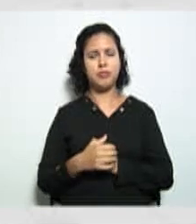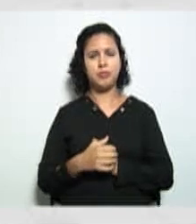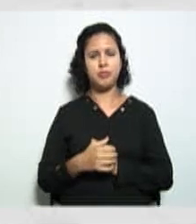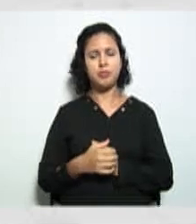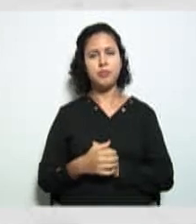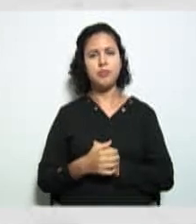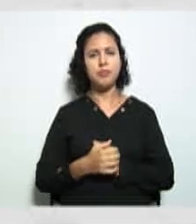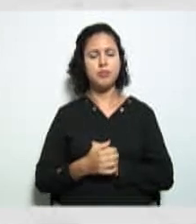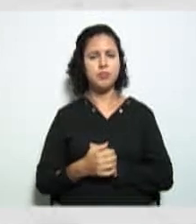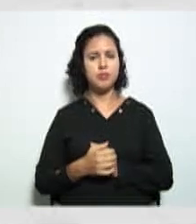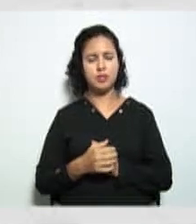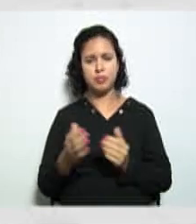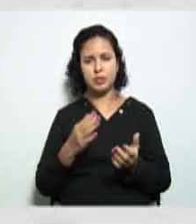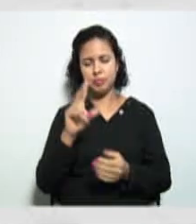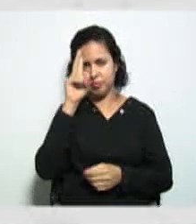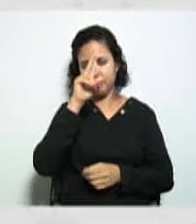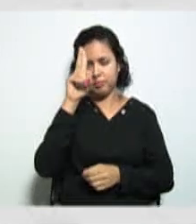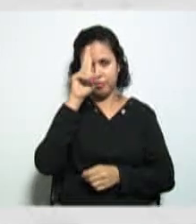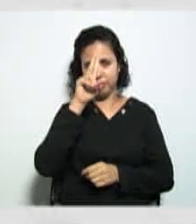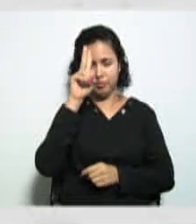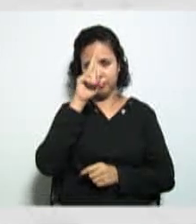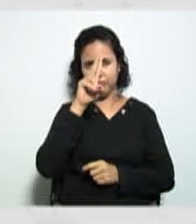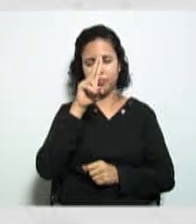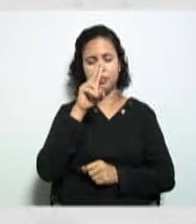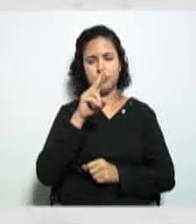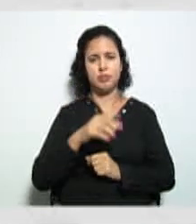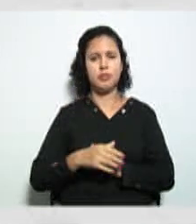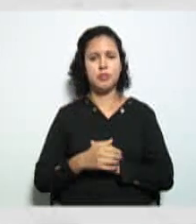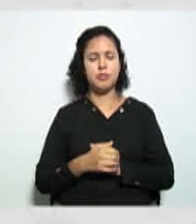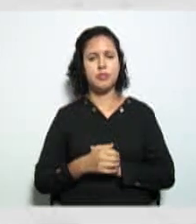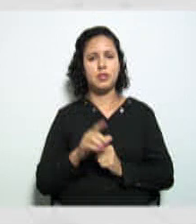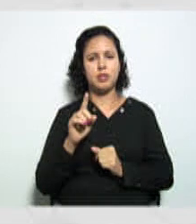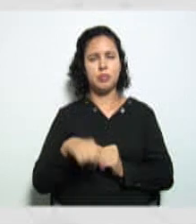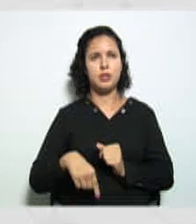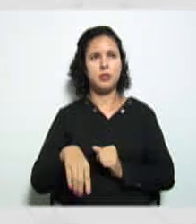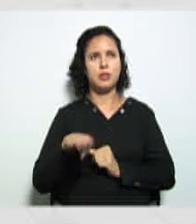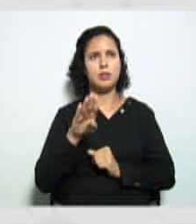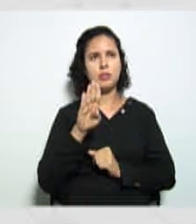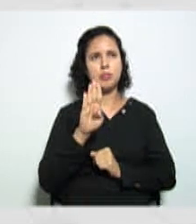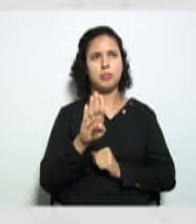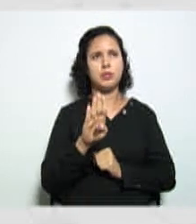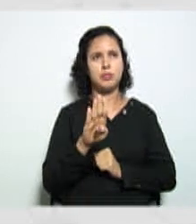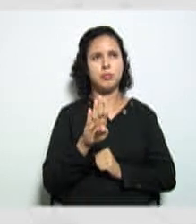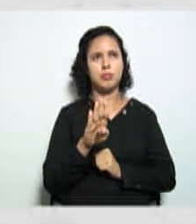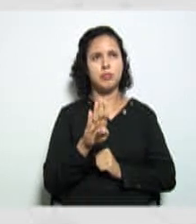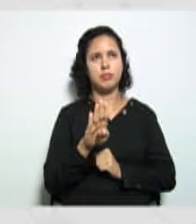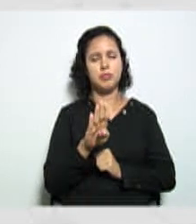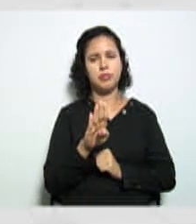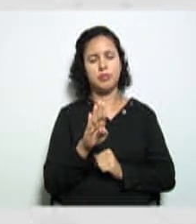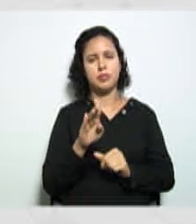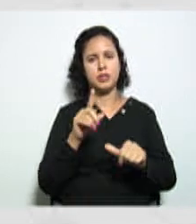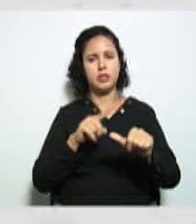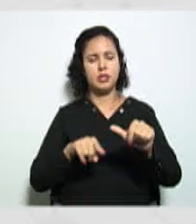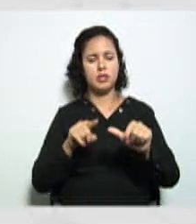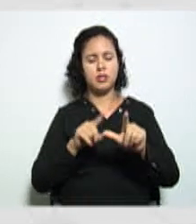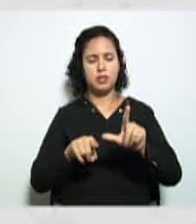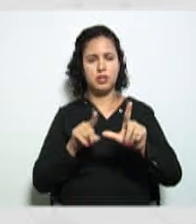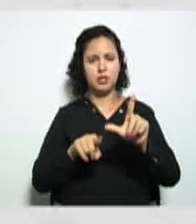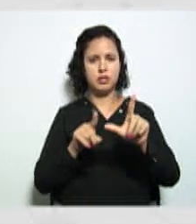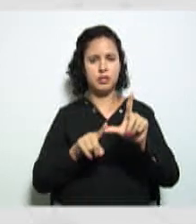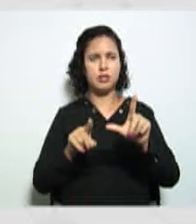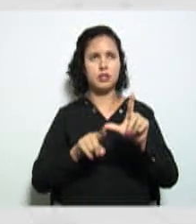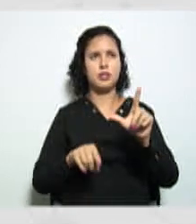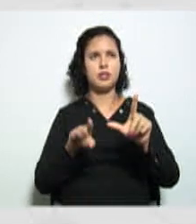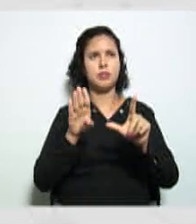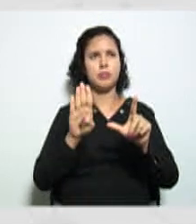a gente poder recapitular. E a questão B, perdão, a letra B da questão